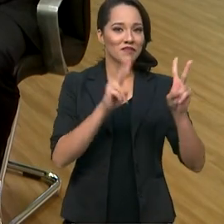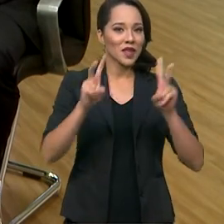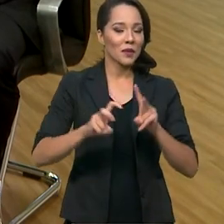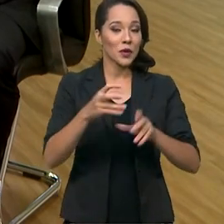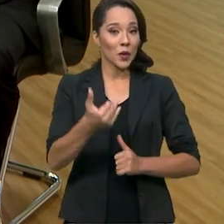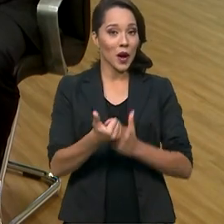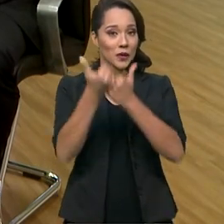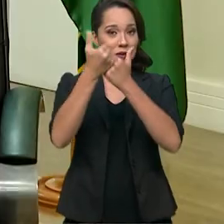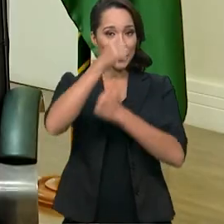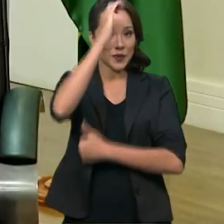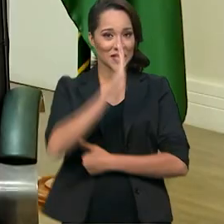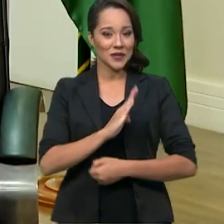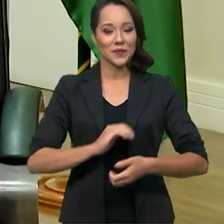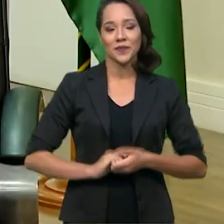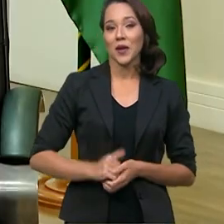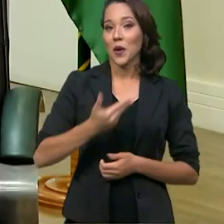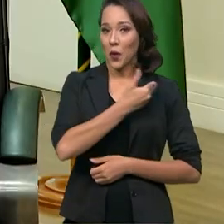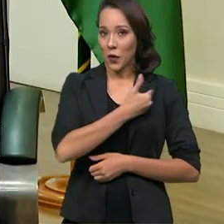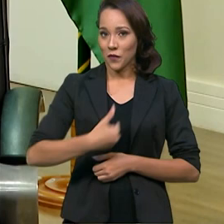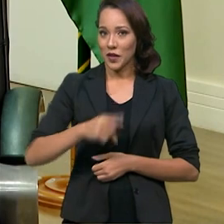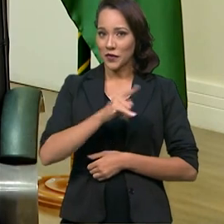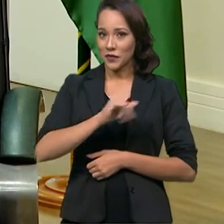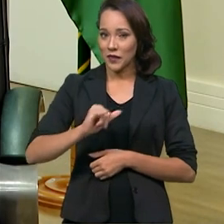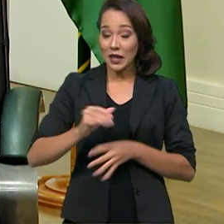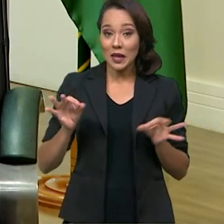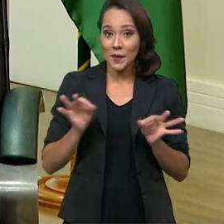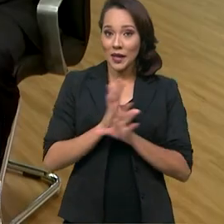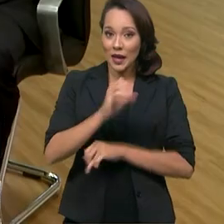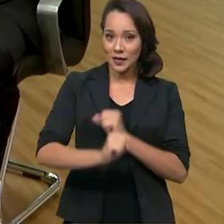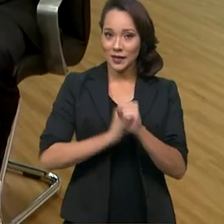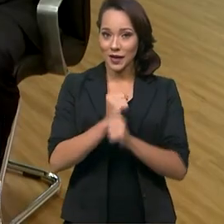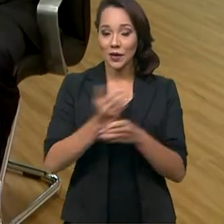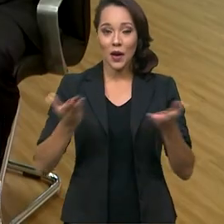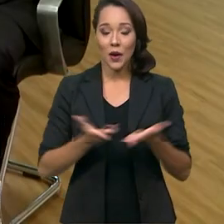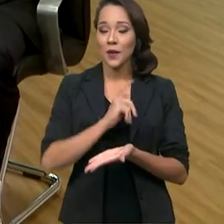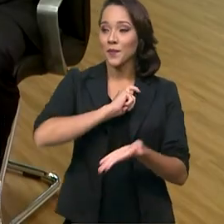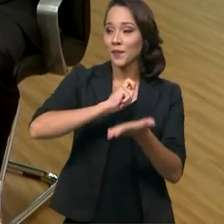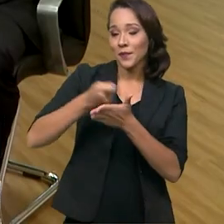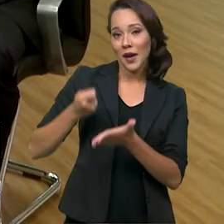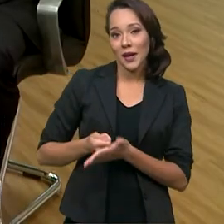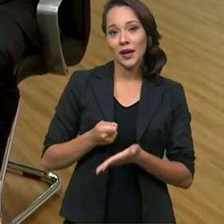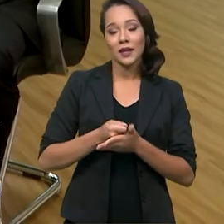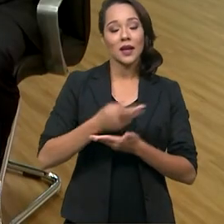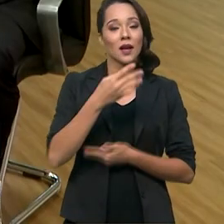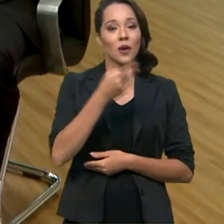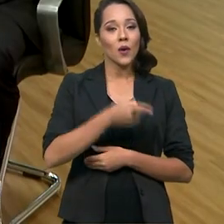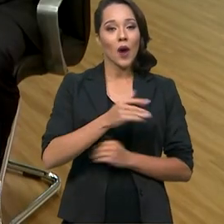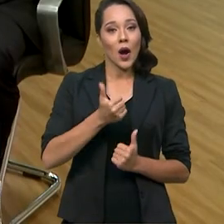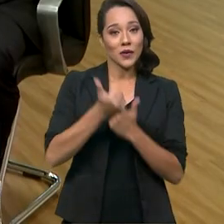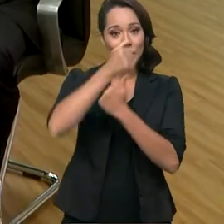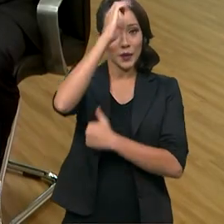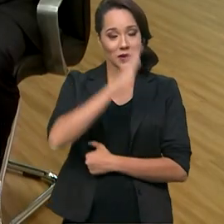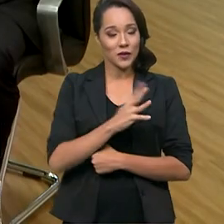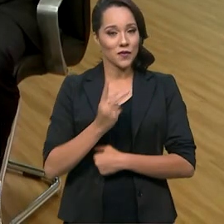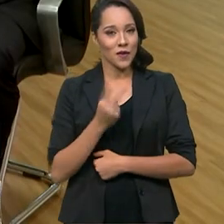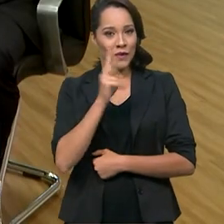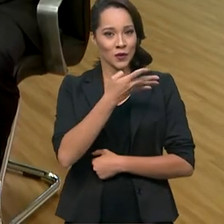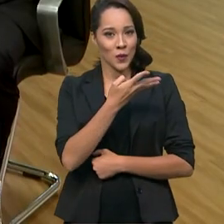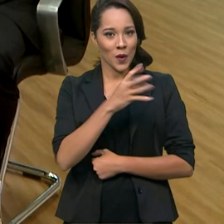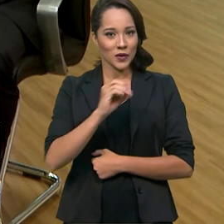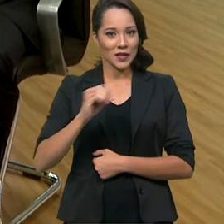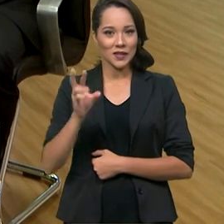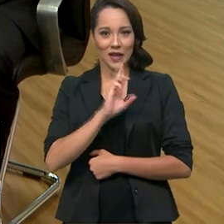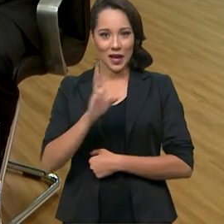Auxílio Brasil. O governo vai encerrar esse ano pagando o Auxílio Brasil de R$ 400.